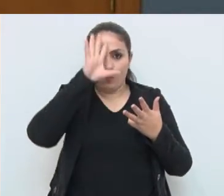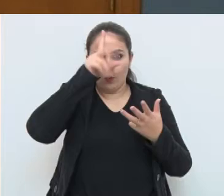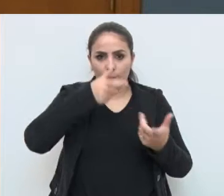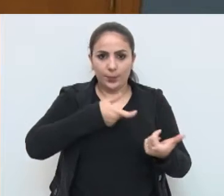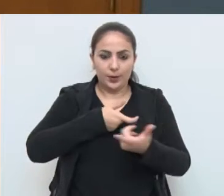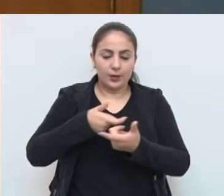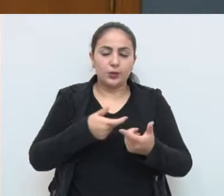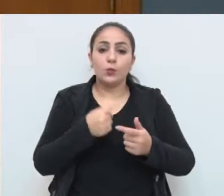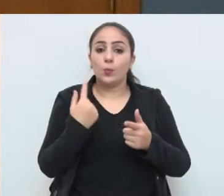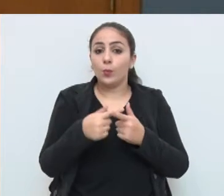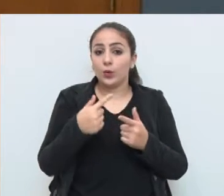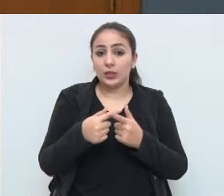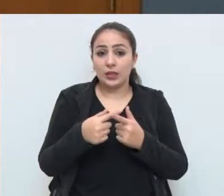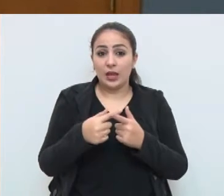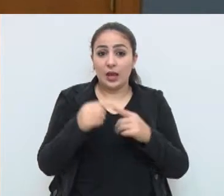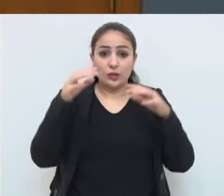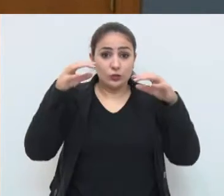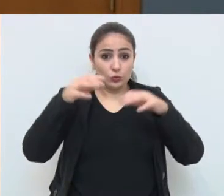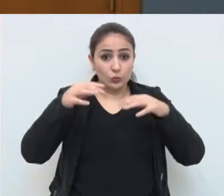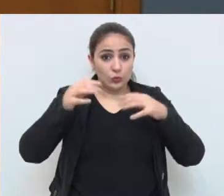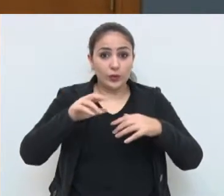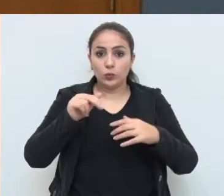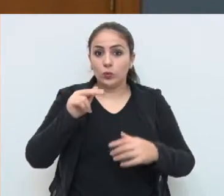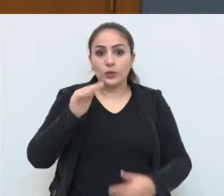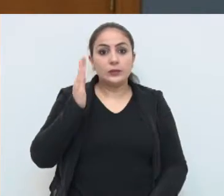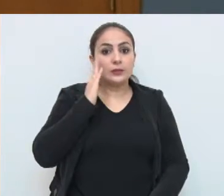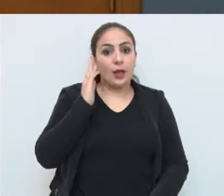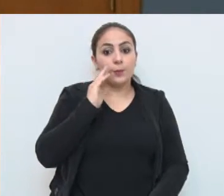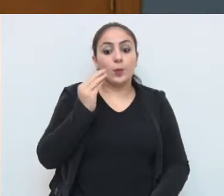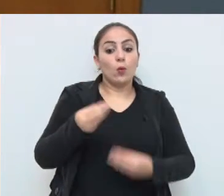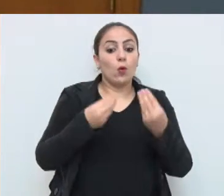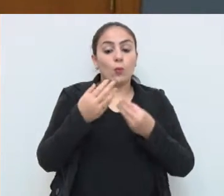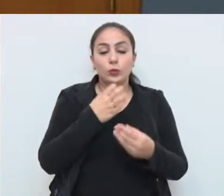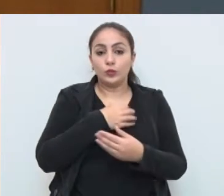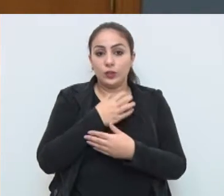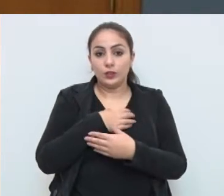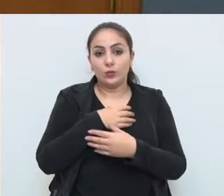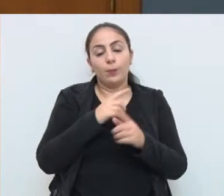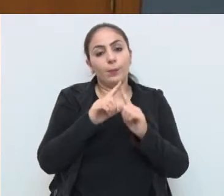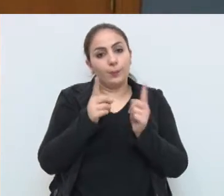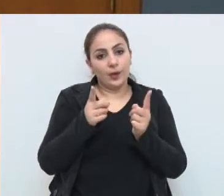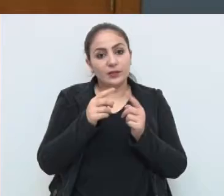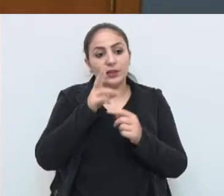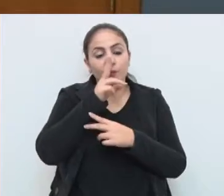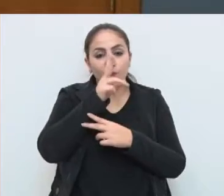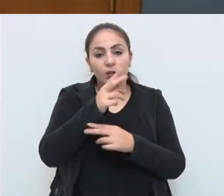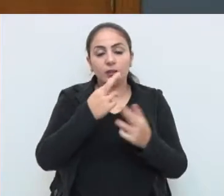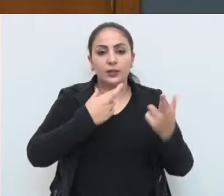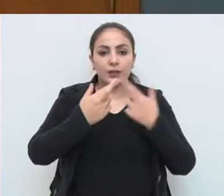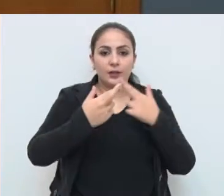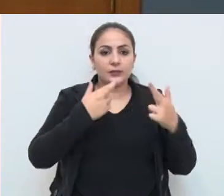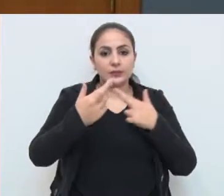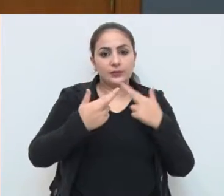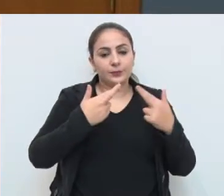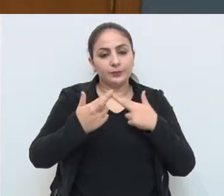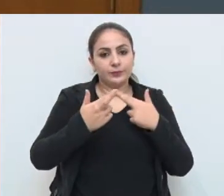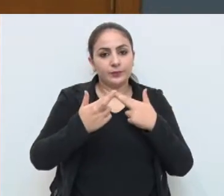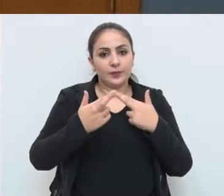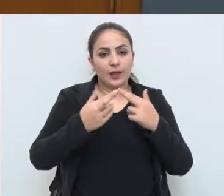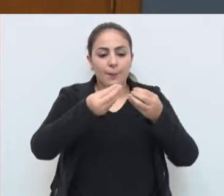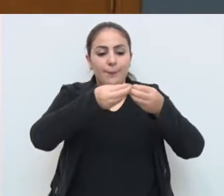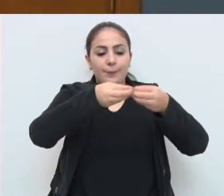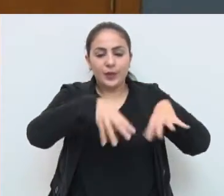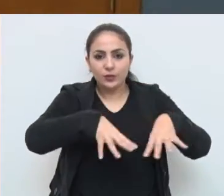imprevisão ela nunca consegue ser diagnosticada, mas os seus efeitos são muito fortes em relação